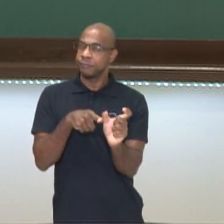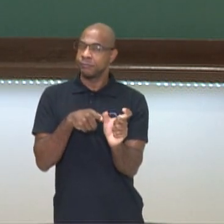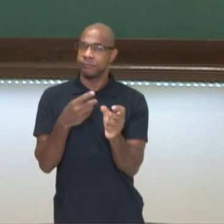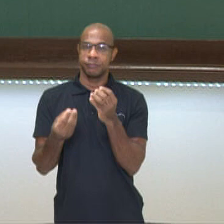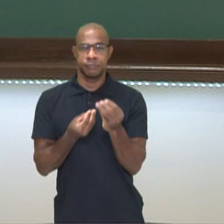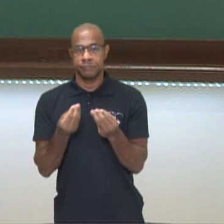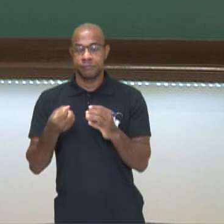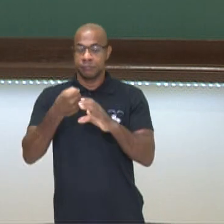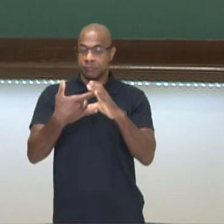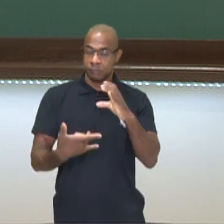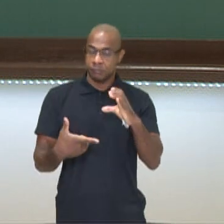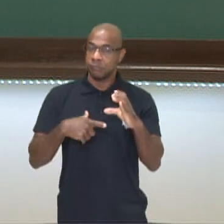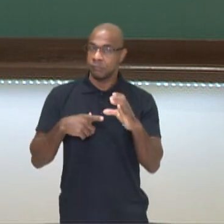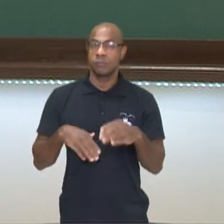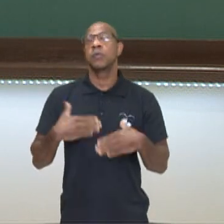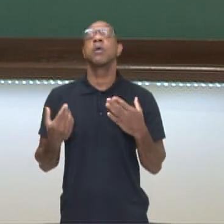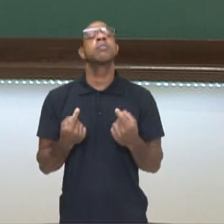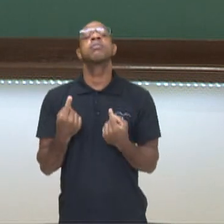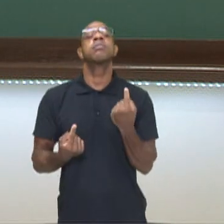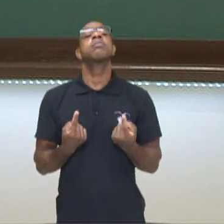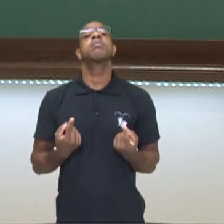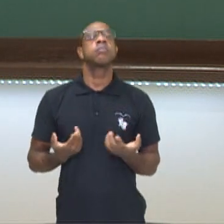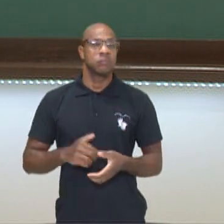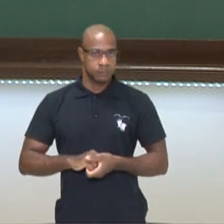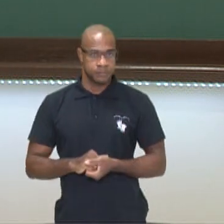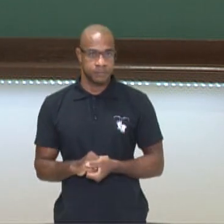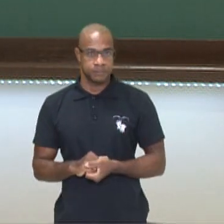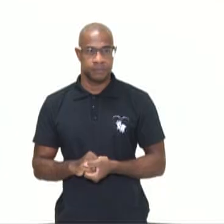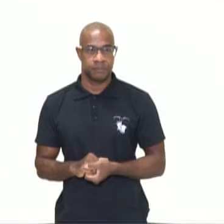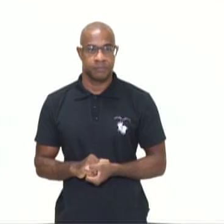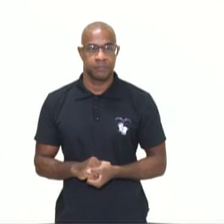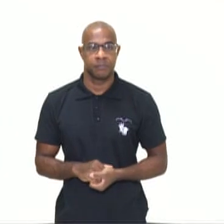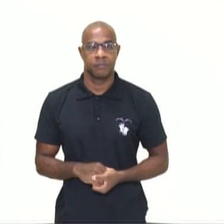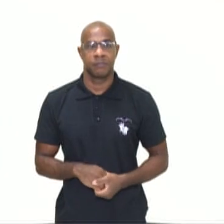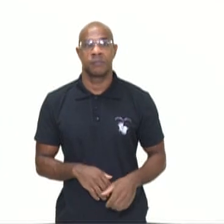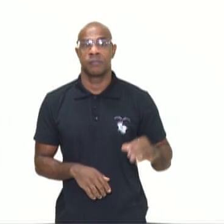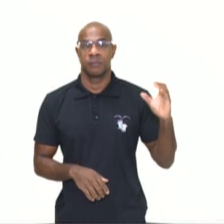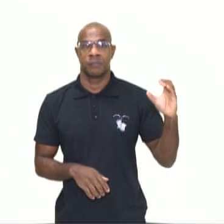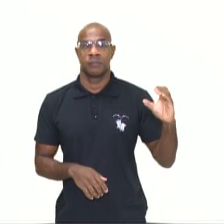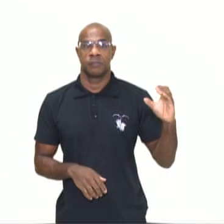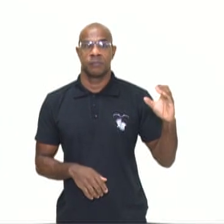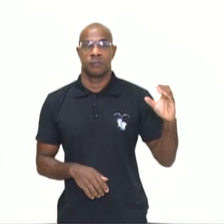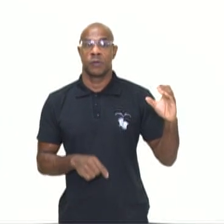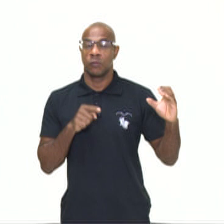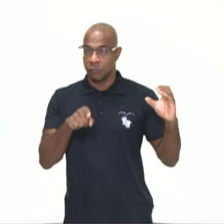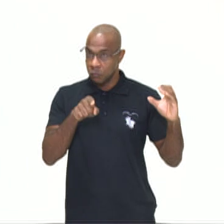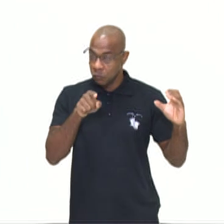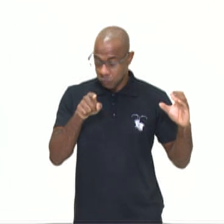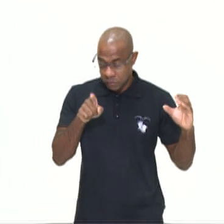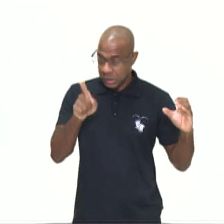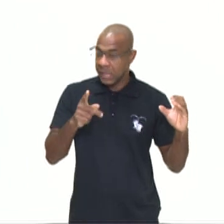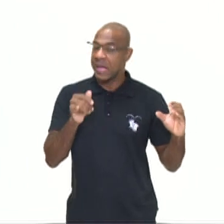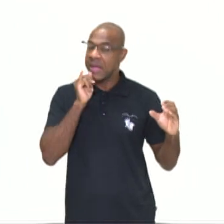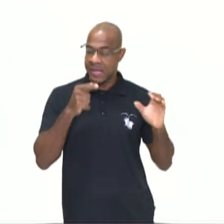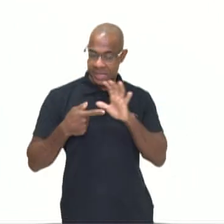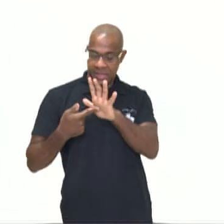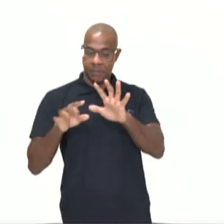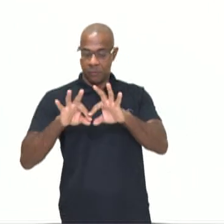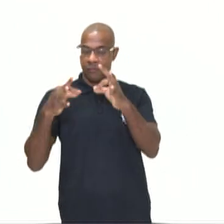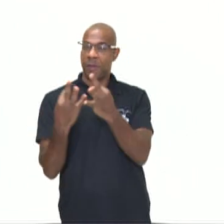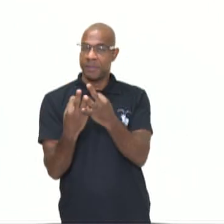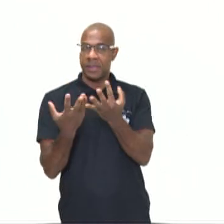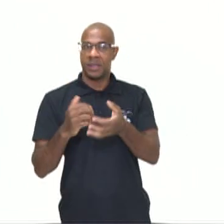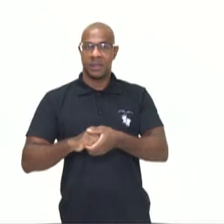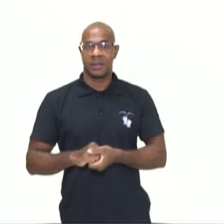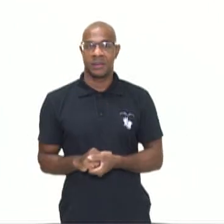a sua característica. Qual a alternativa, hein? A alternativa é a letra C. Você será um exemplo para a sua